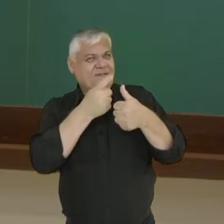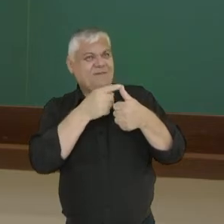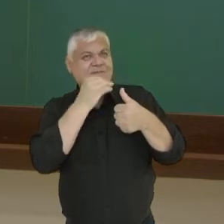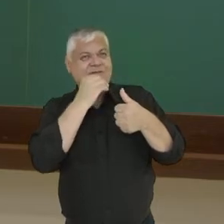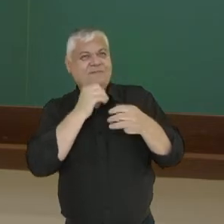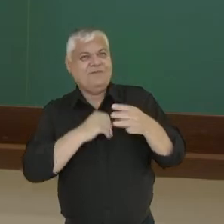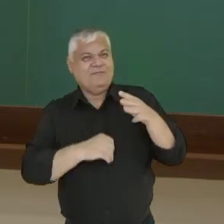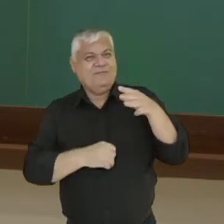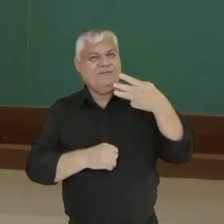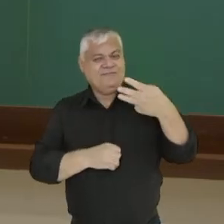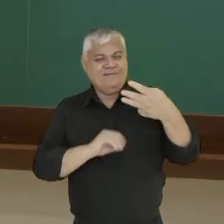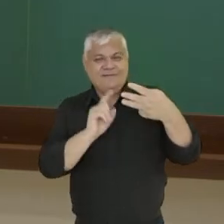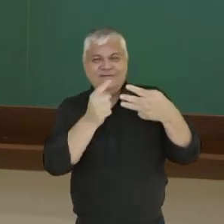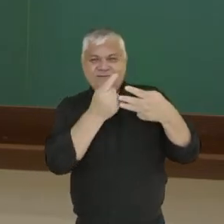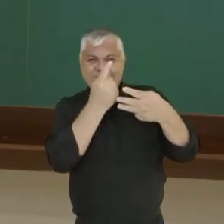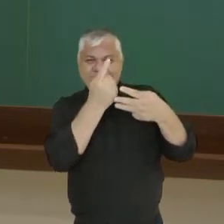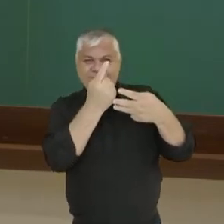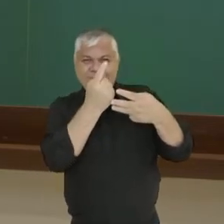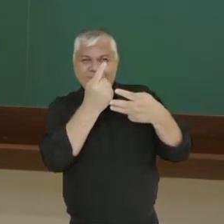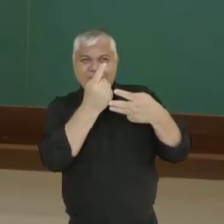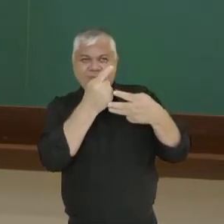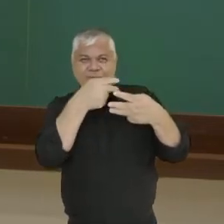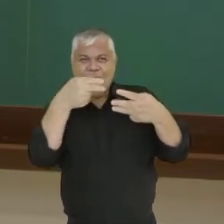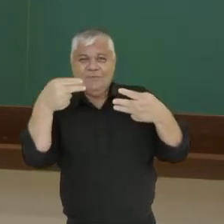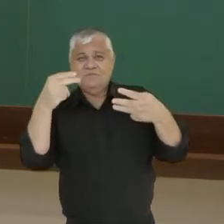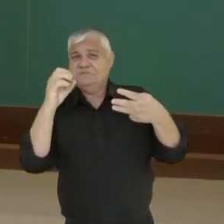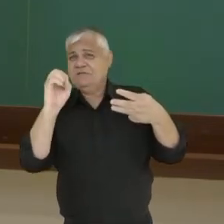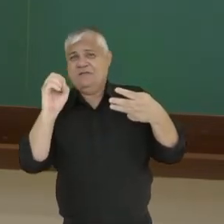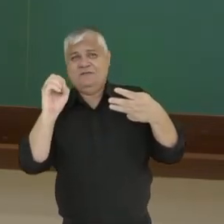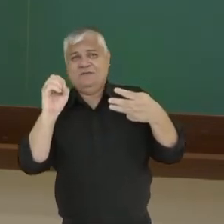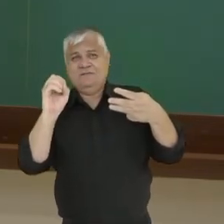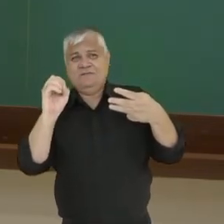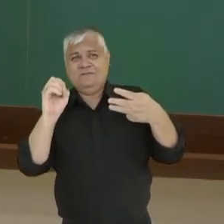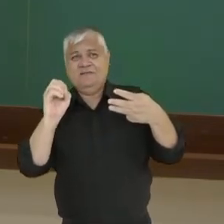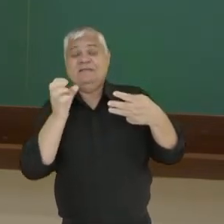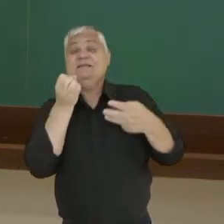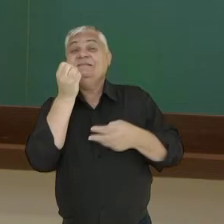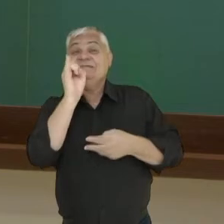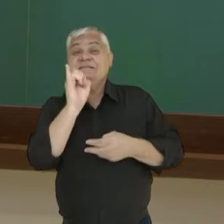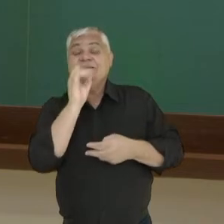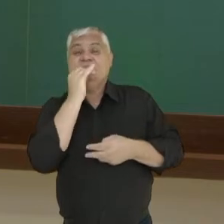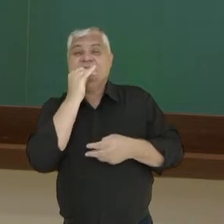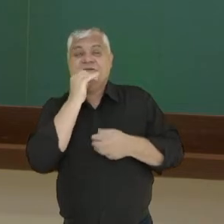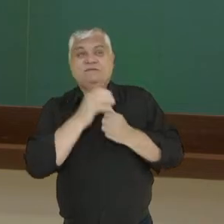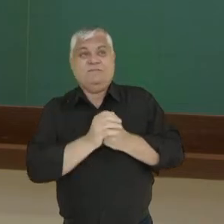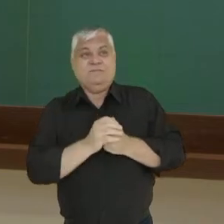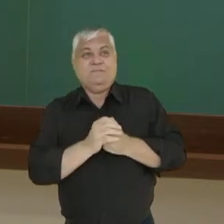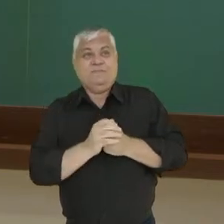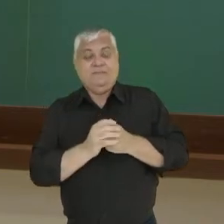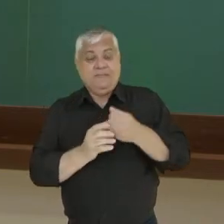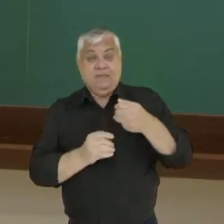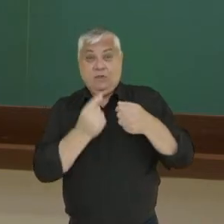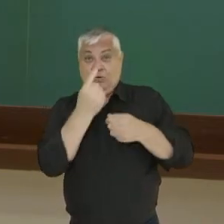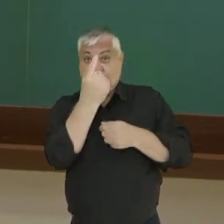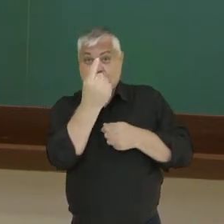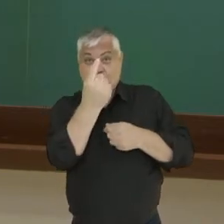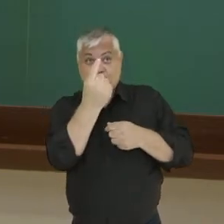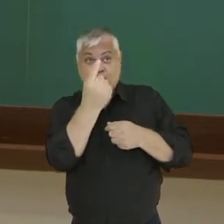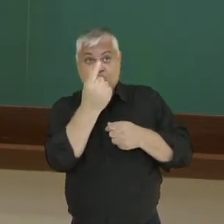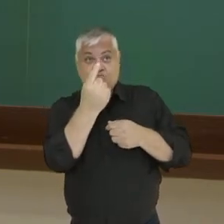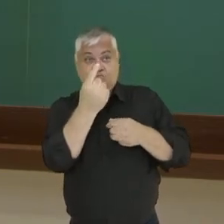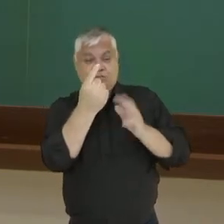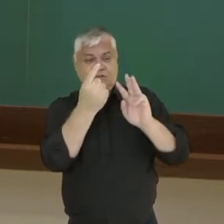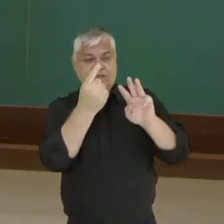as consequências da definição? É a primeira, né, pessoal? Se o meu logaritmando é 1, é